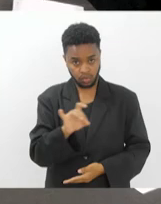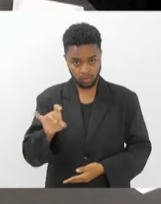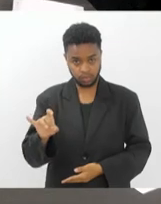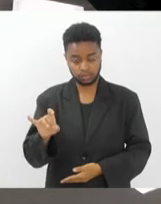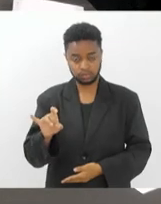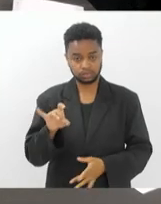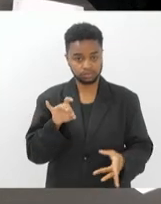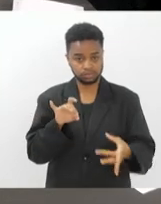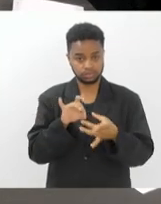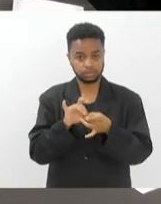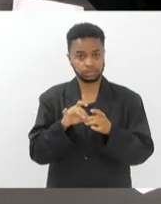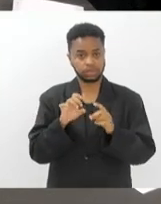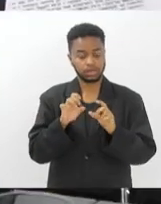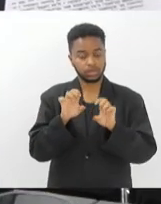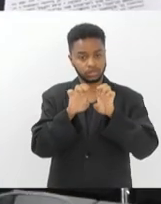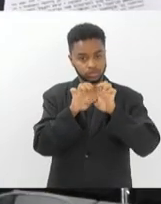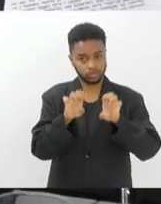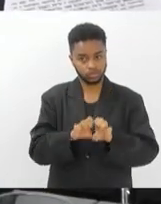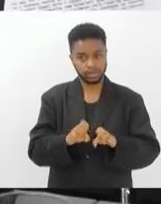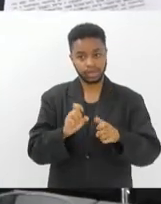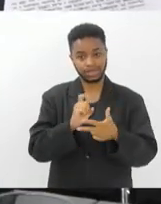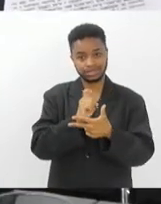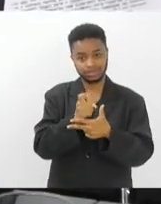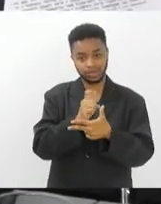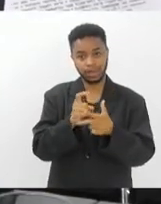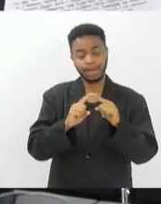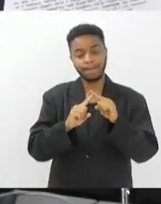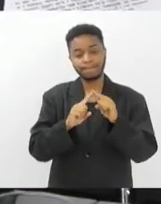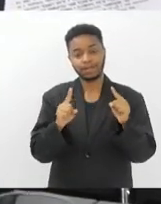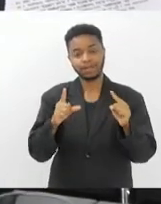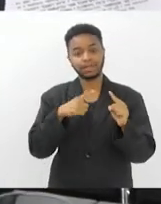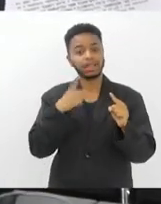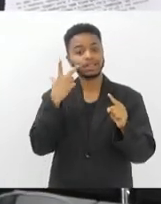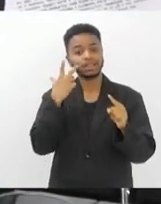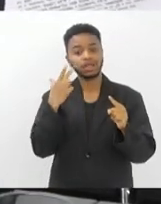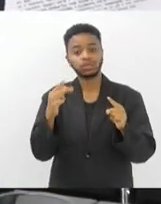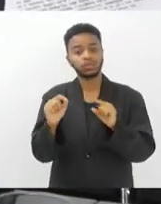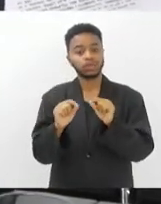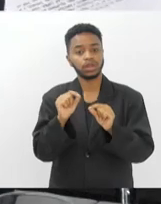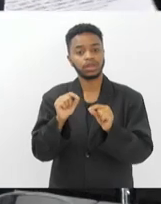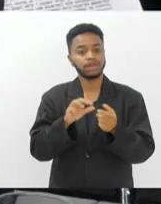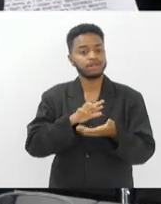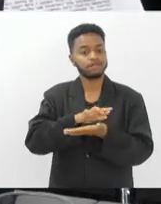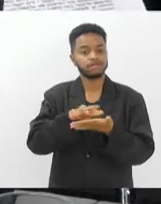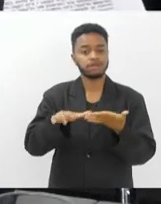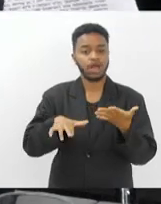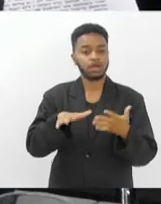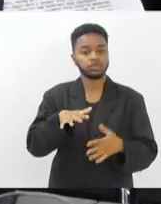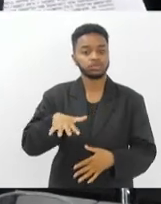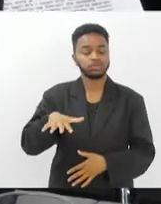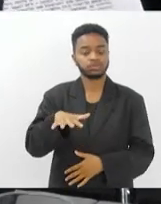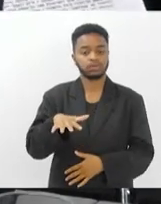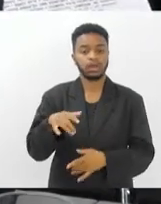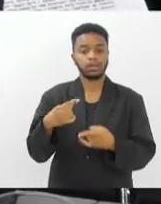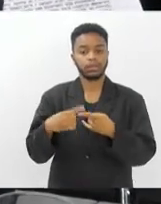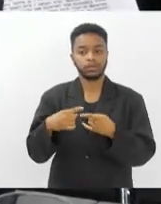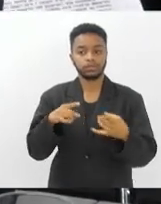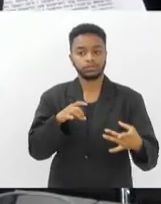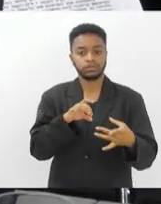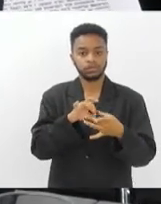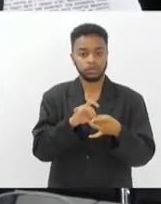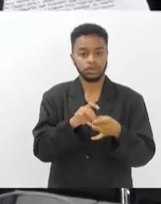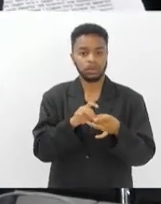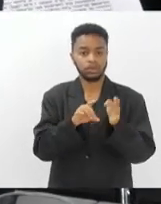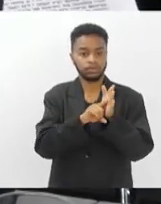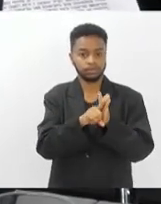eles pertencem à estrutura do Poder Executivo, mas eles têm praticamente uma natureza sui generis, porque eles têm natureza